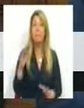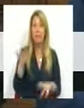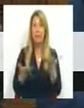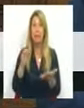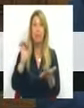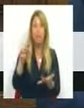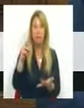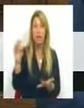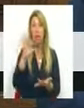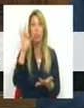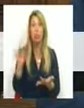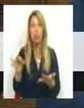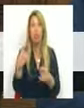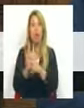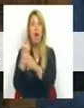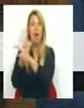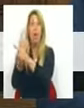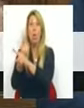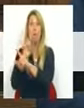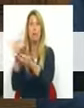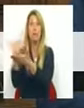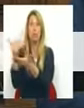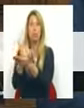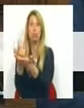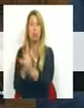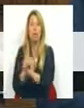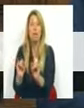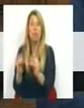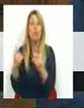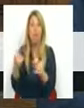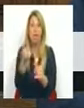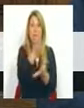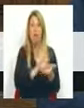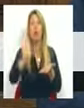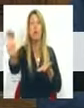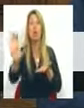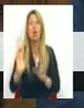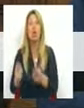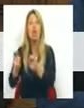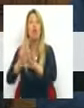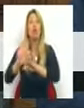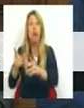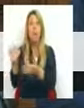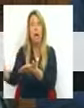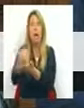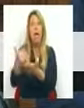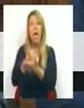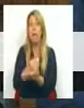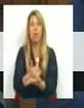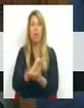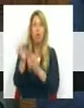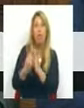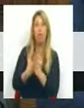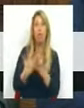alocado a ativos não geradores de dinheiro, o que significa que havia capital alocado àqueles ativos que não estava a obter absolutamente nenhum rendimento. E isso